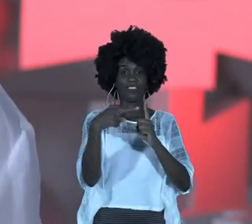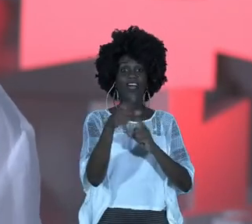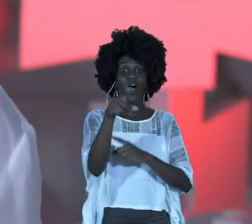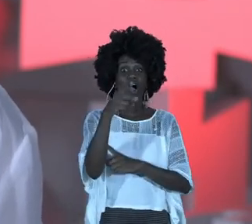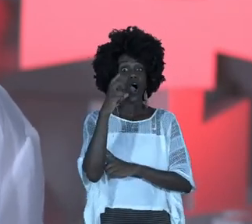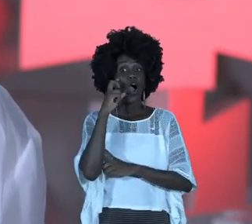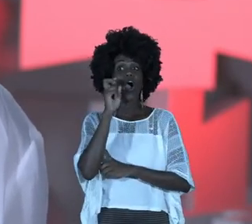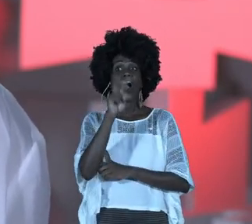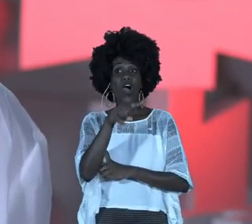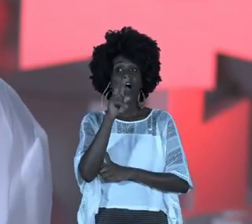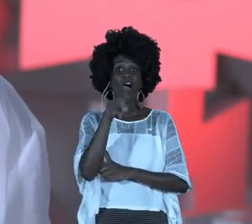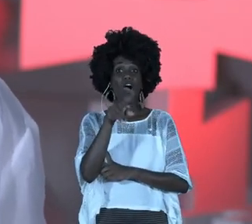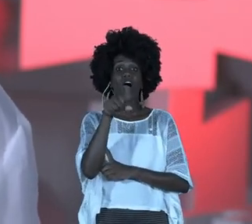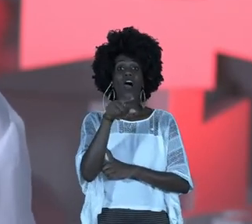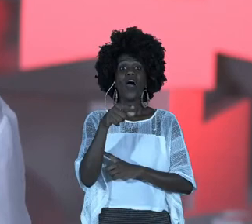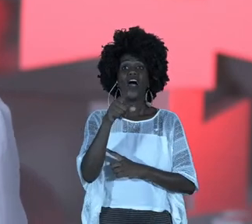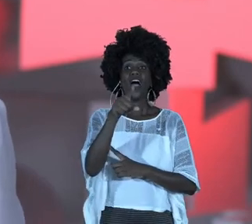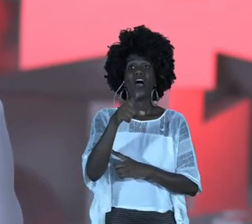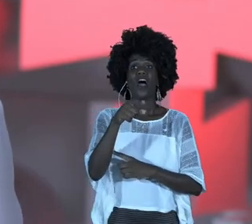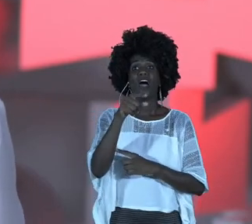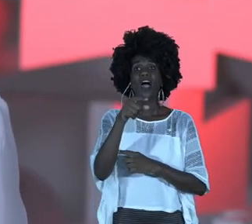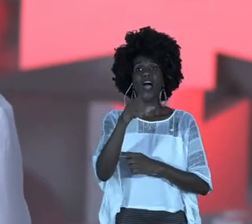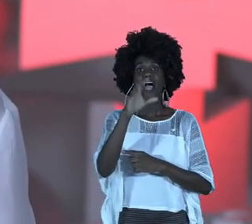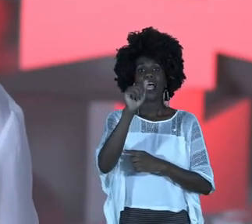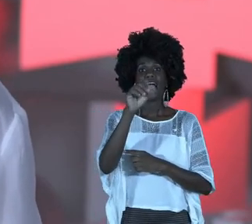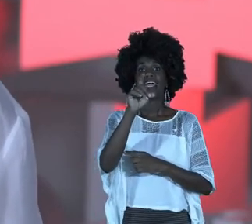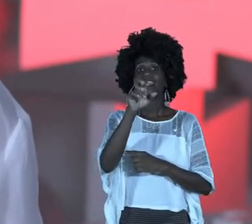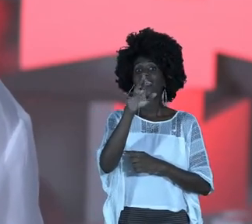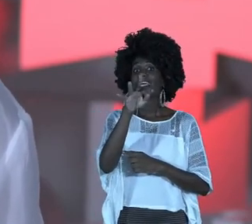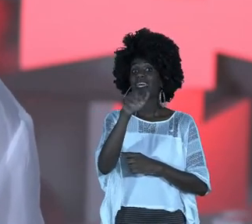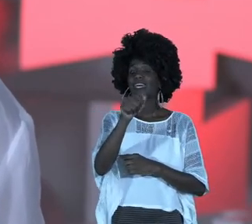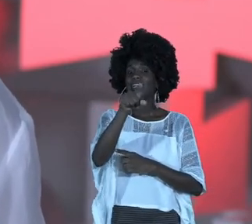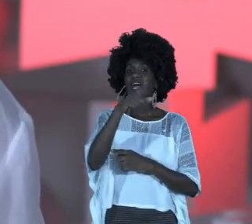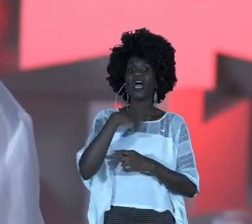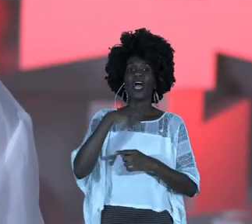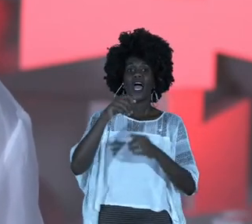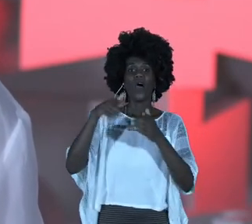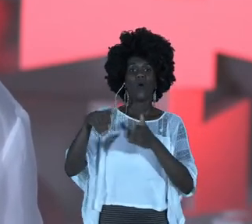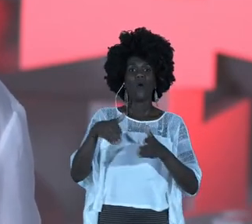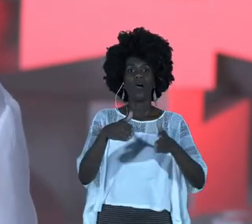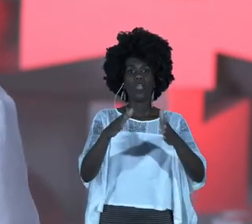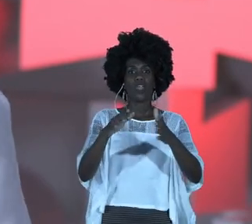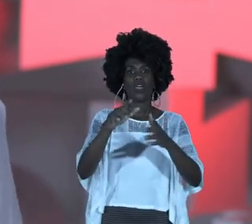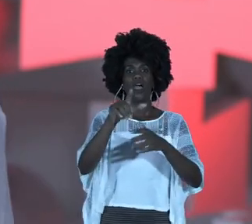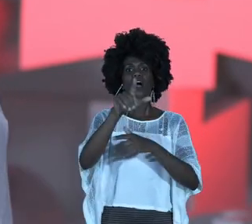Olha a cadeira, uma linha de fuga. Uma linha de fuga na mesa.